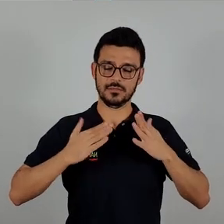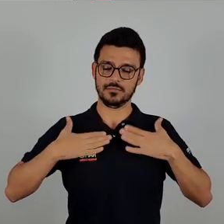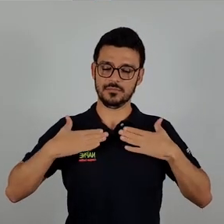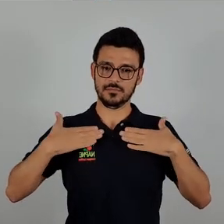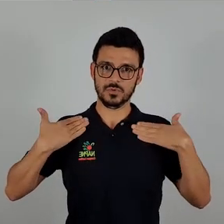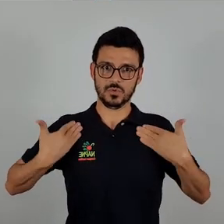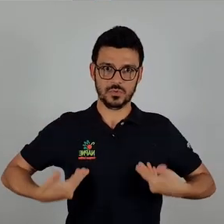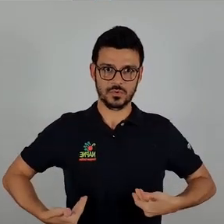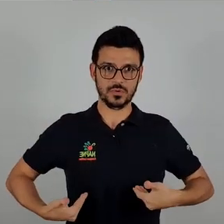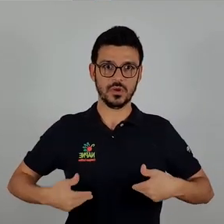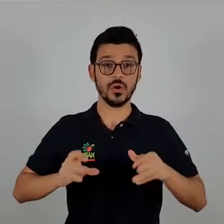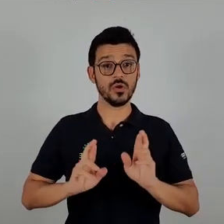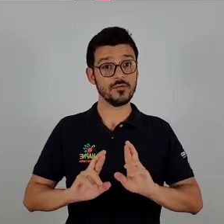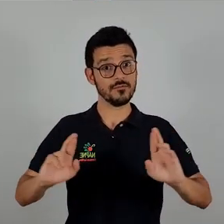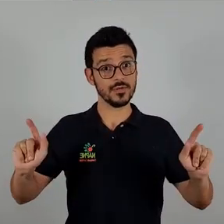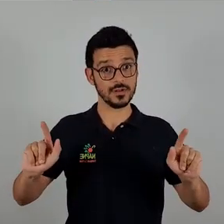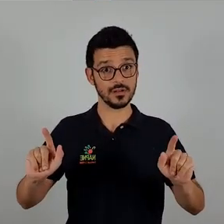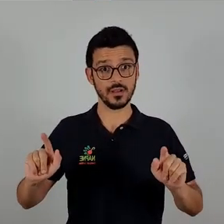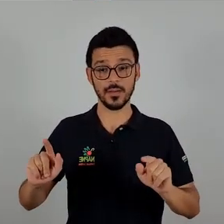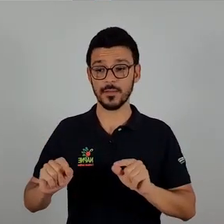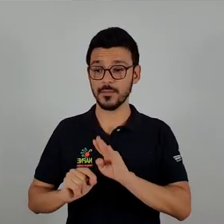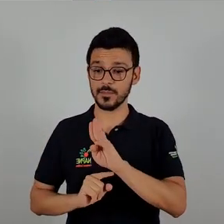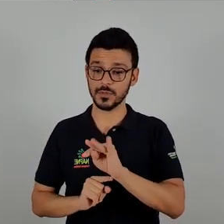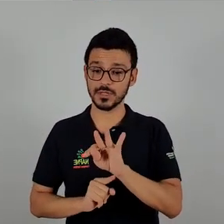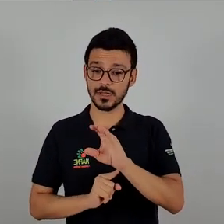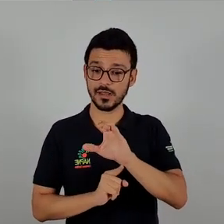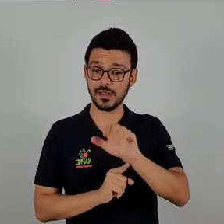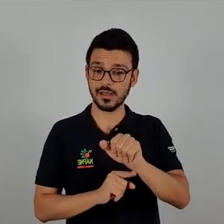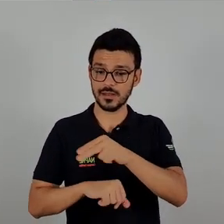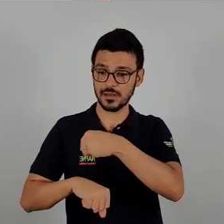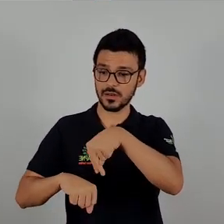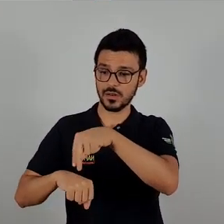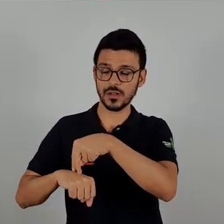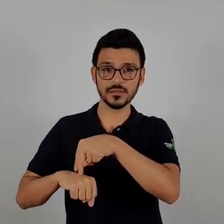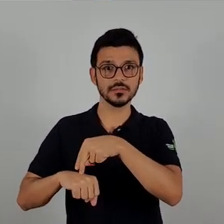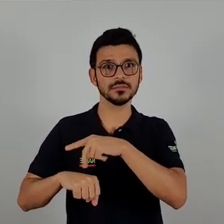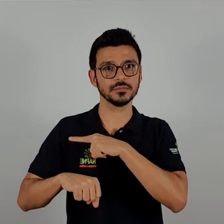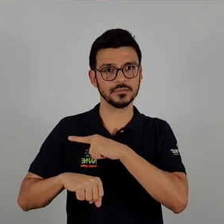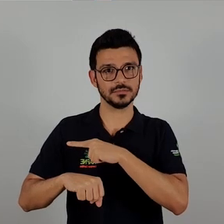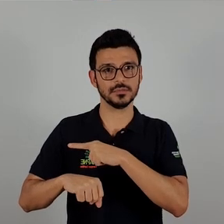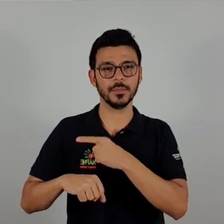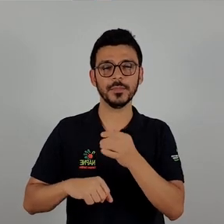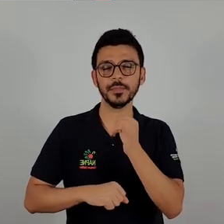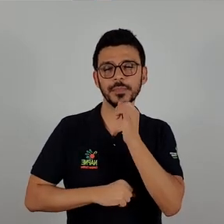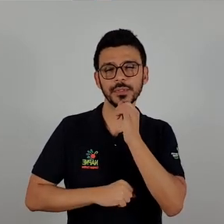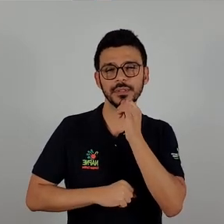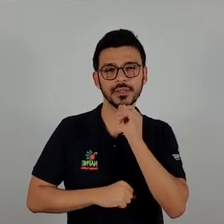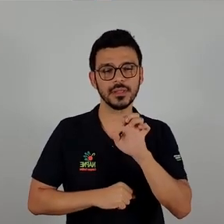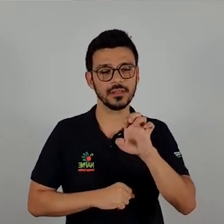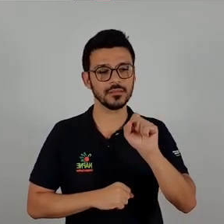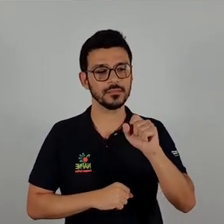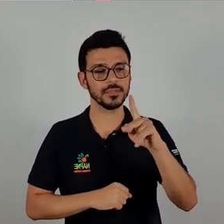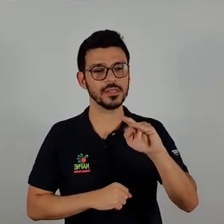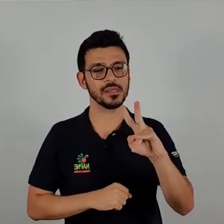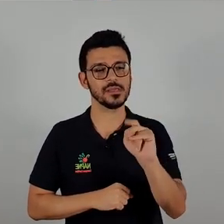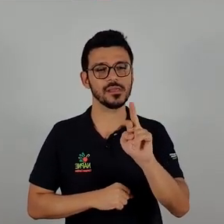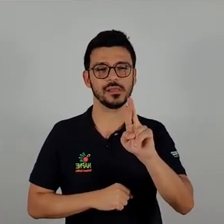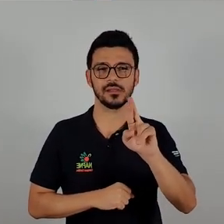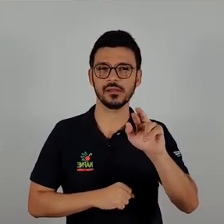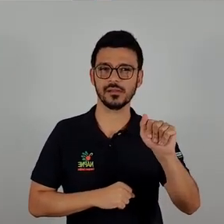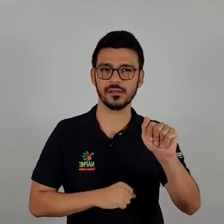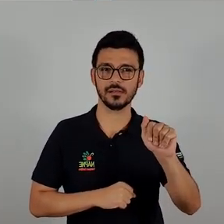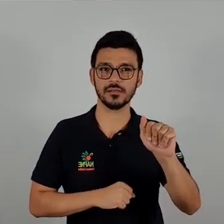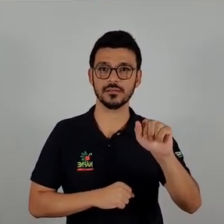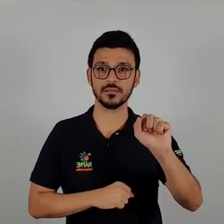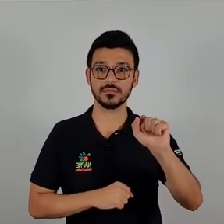tira uma azia do estômago. Se eu tomar um copo, melhorou a azia imediatamente. Mas amanhã eu estou com azia de novo. O chá só aliviou. Então ele tem